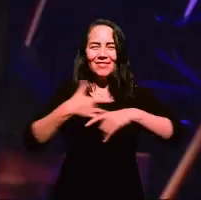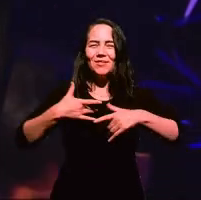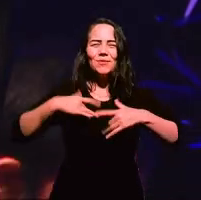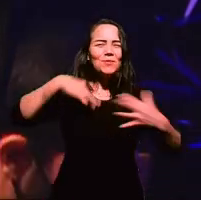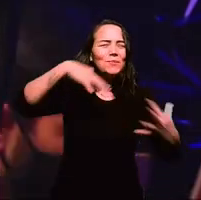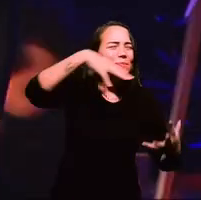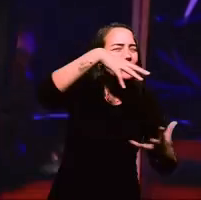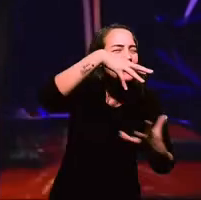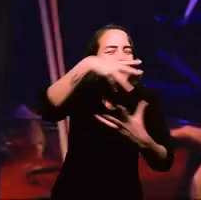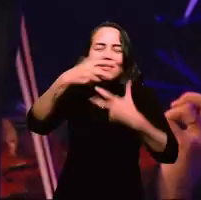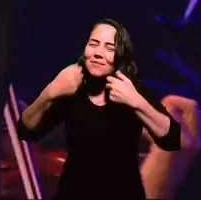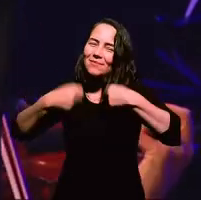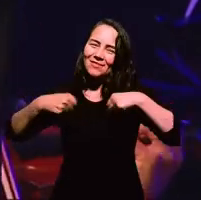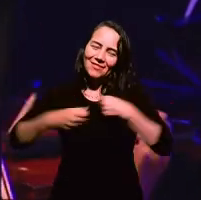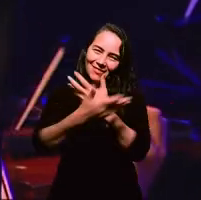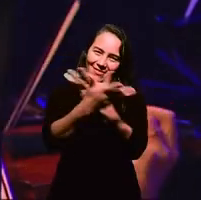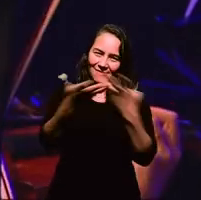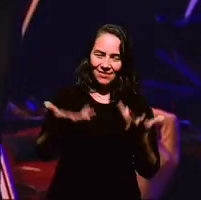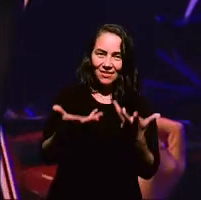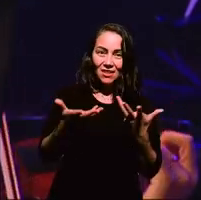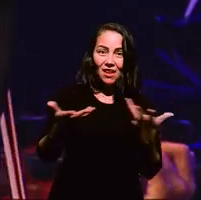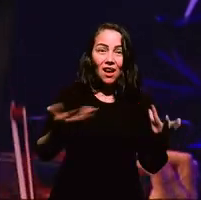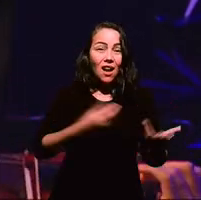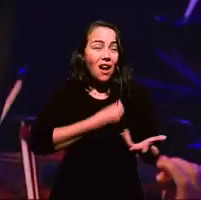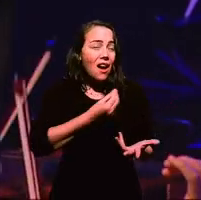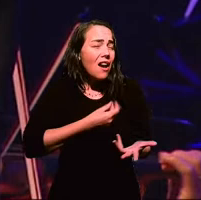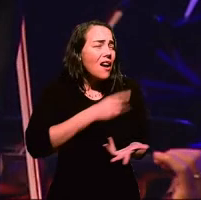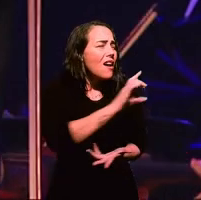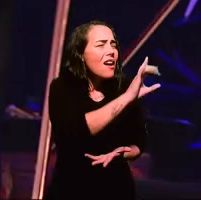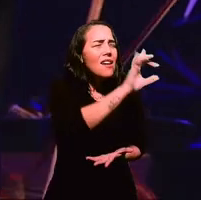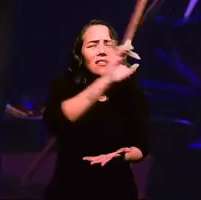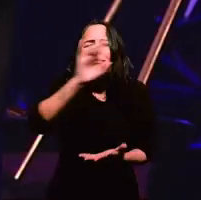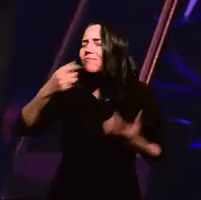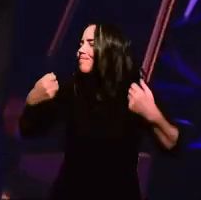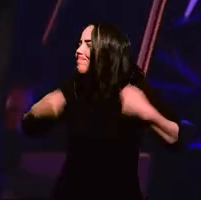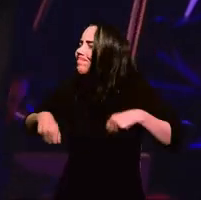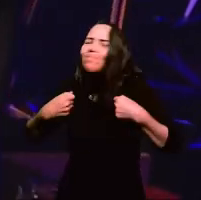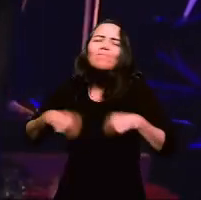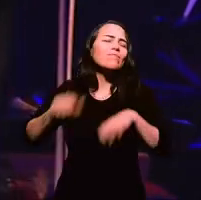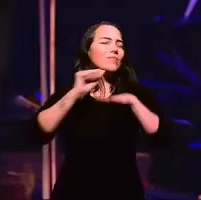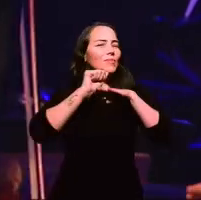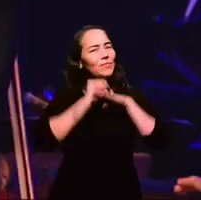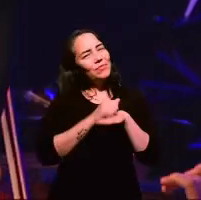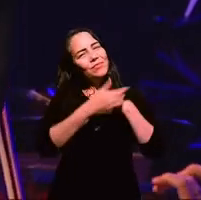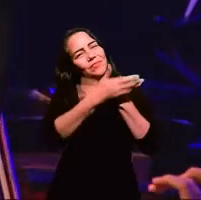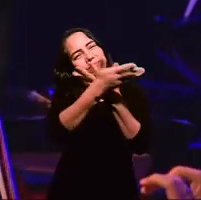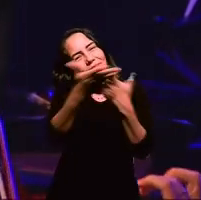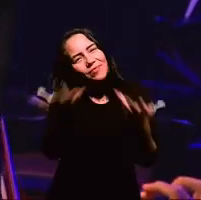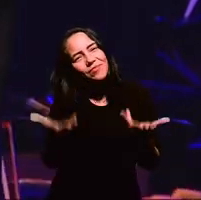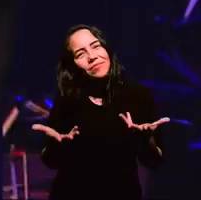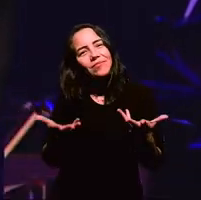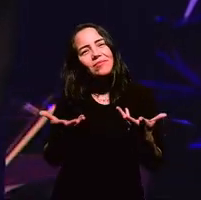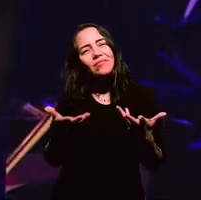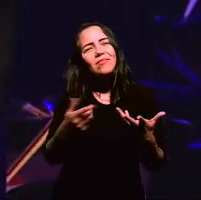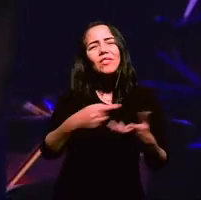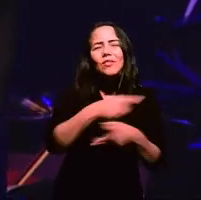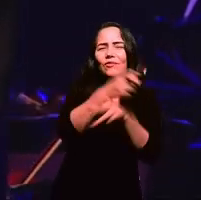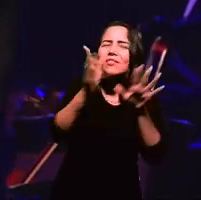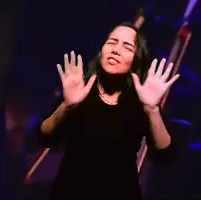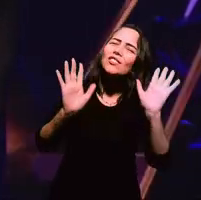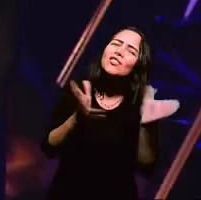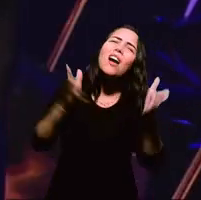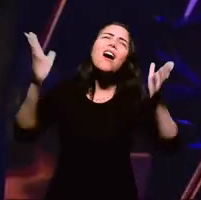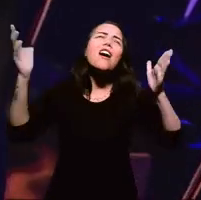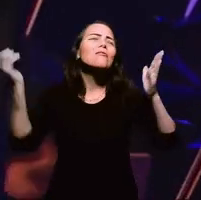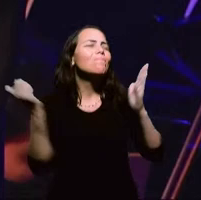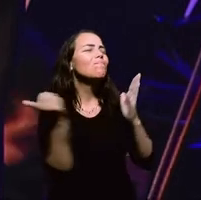de vocês. A vida de cada um necessita do atendimento que está em suas mãos. Vocês já entraram